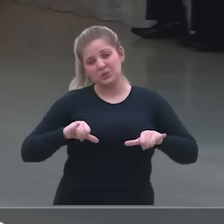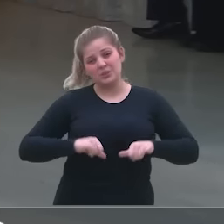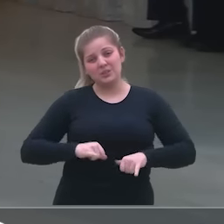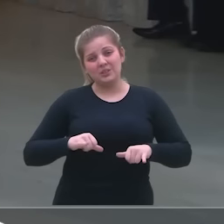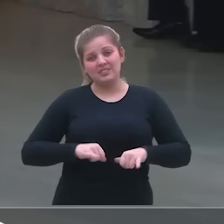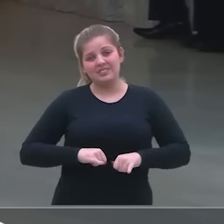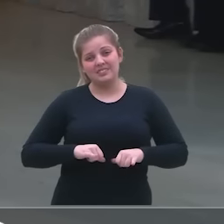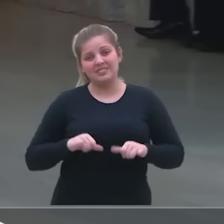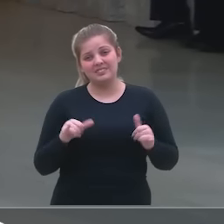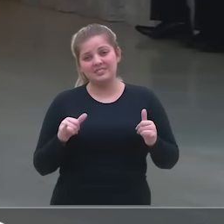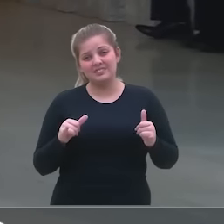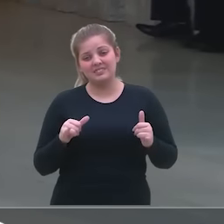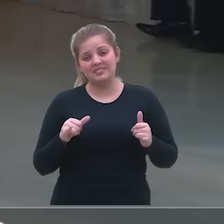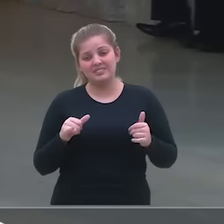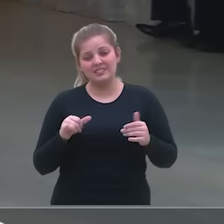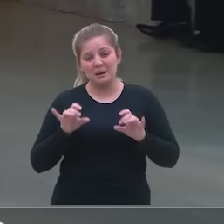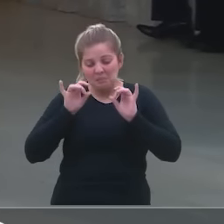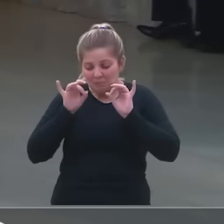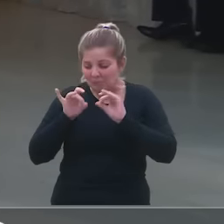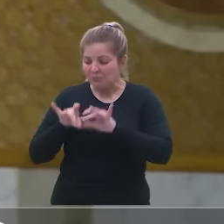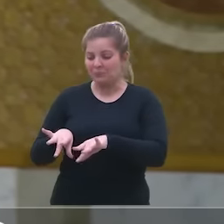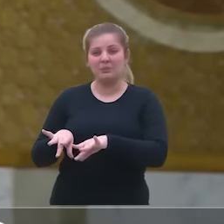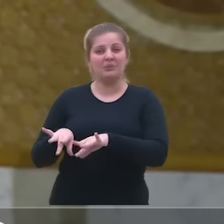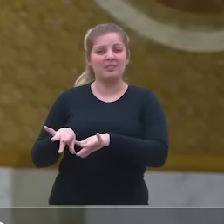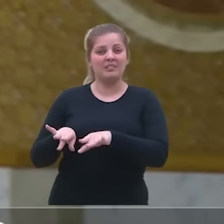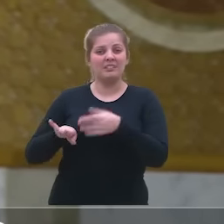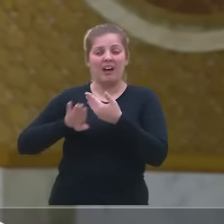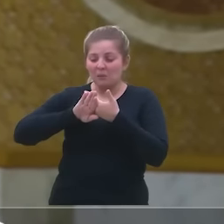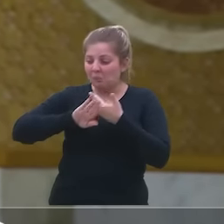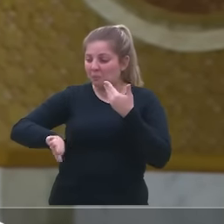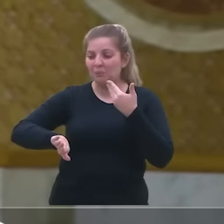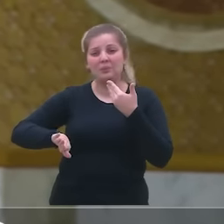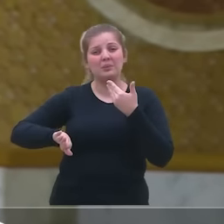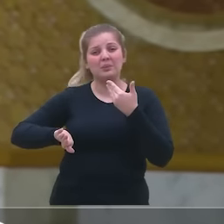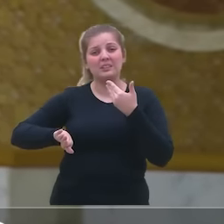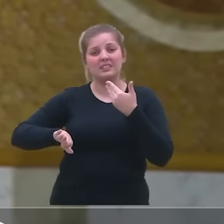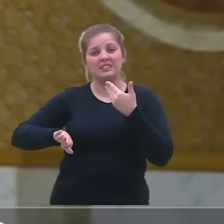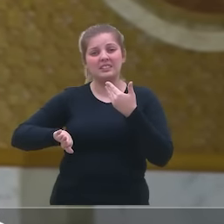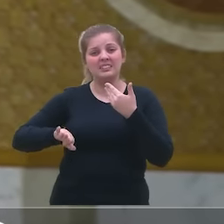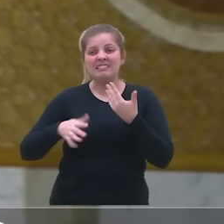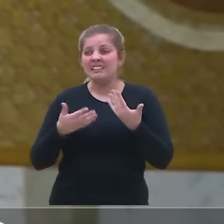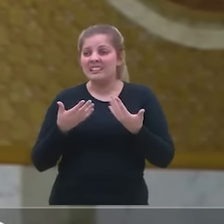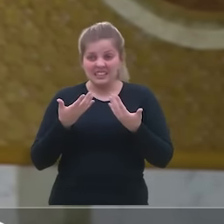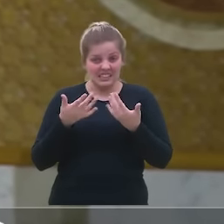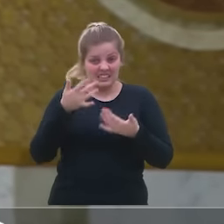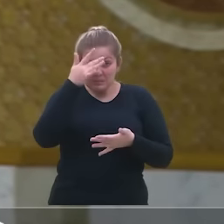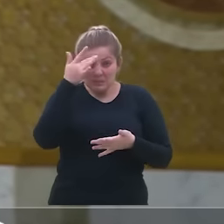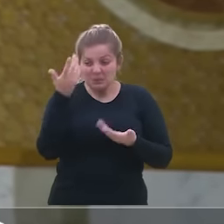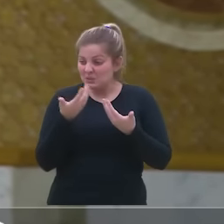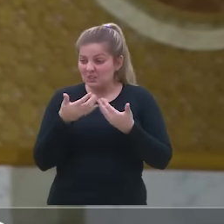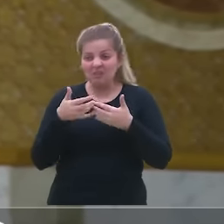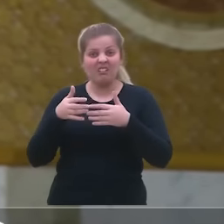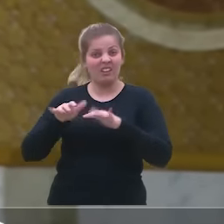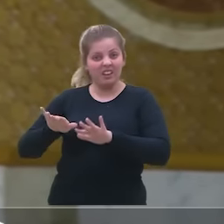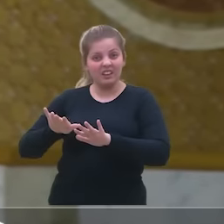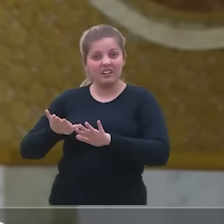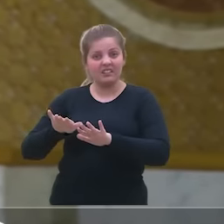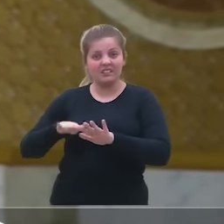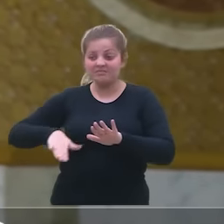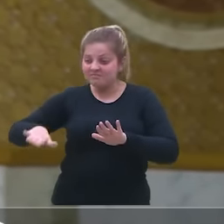sofrem são excluídos aqueles que são indesejados